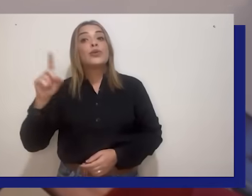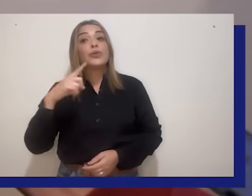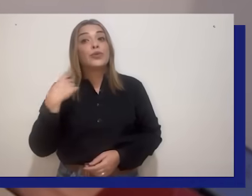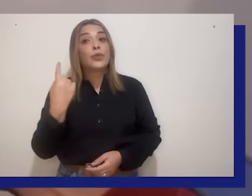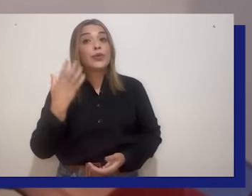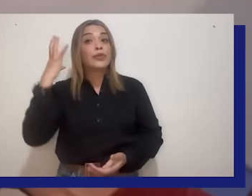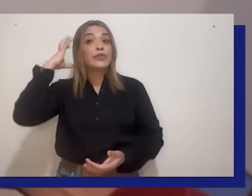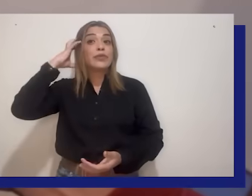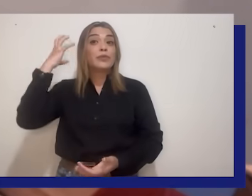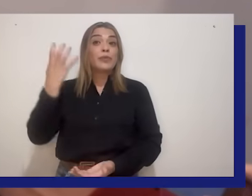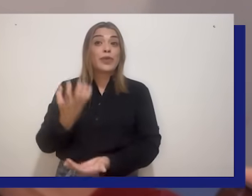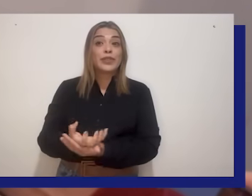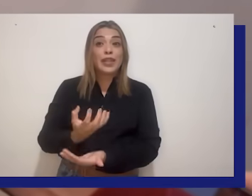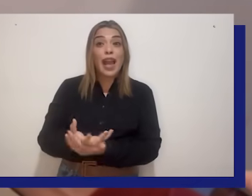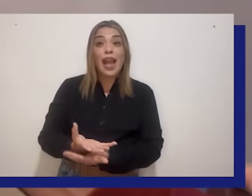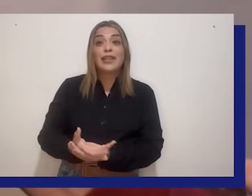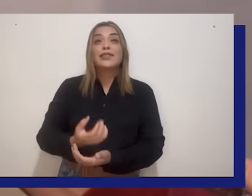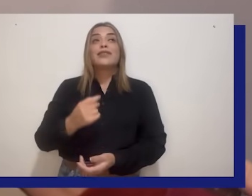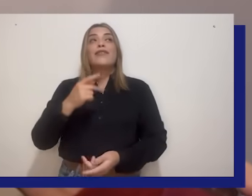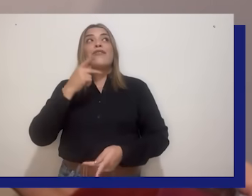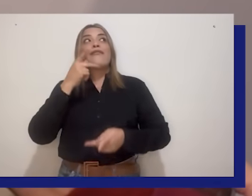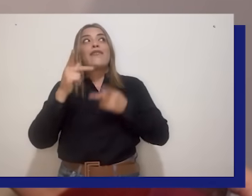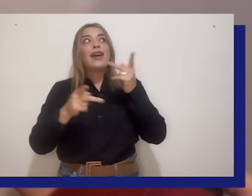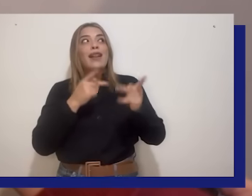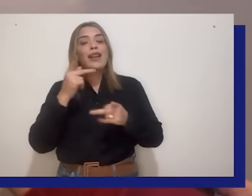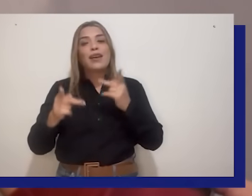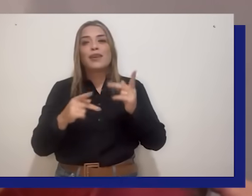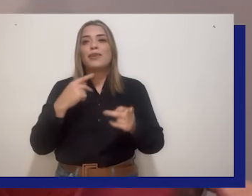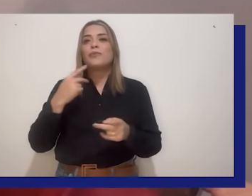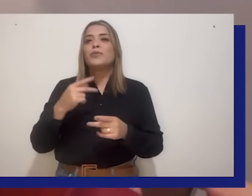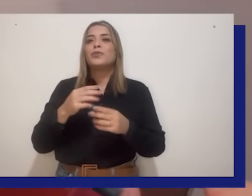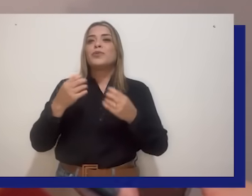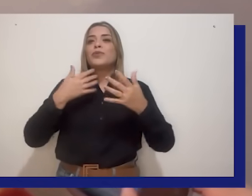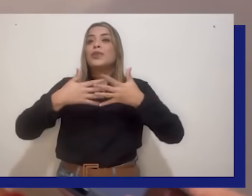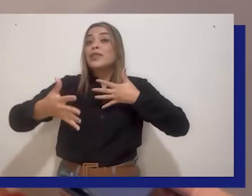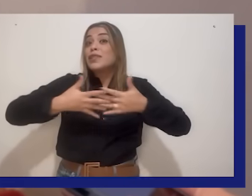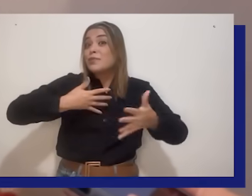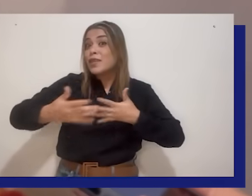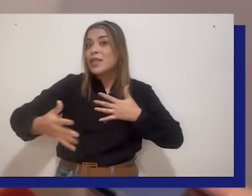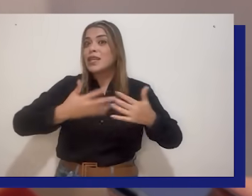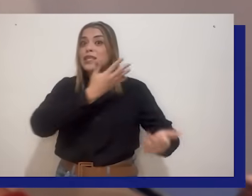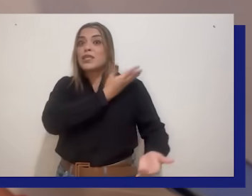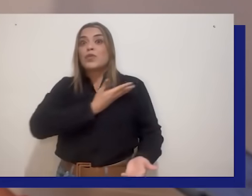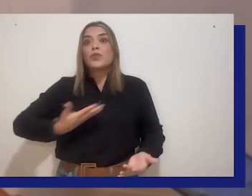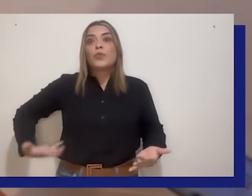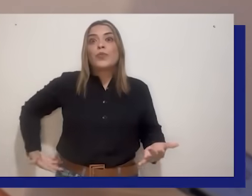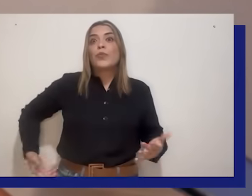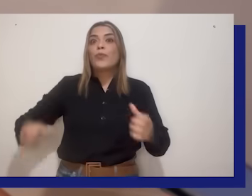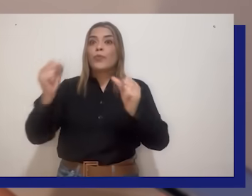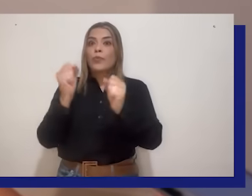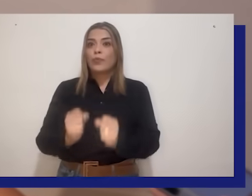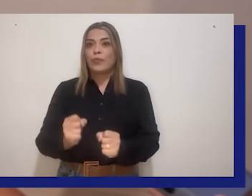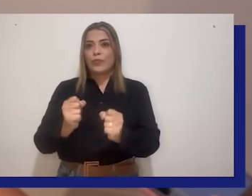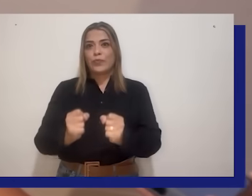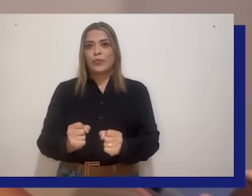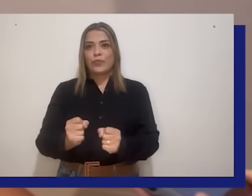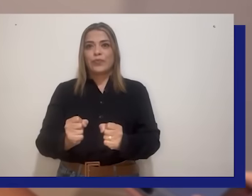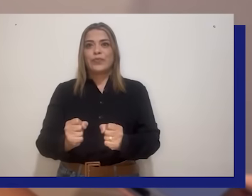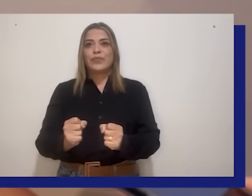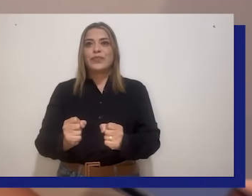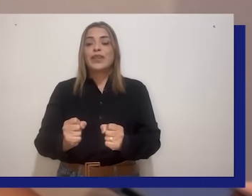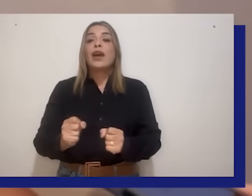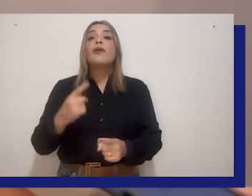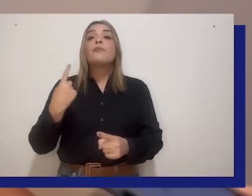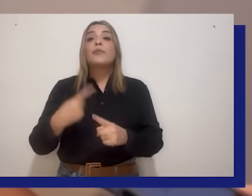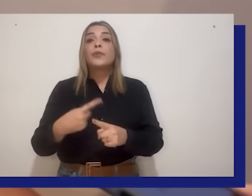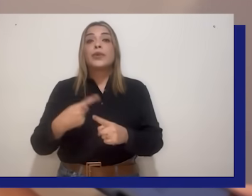podcast tem essa função da transparência do que representa o Poder Judiciário. Porque o Poder Judiciário é